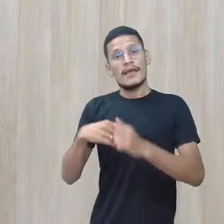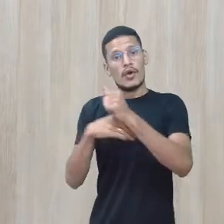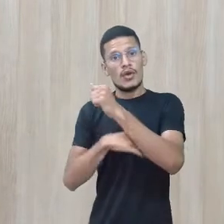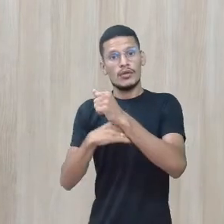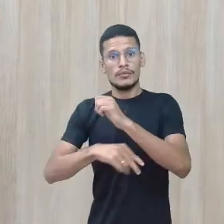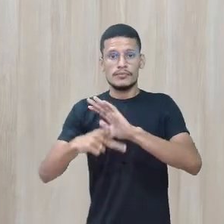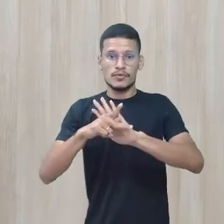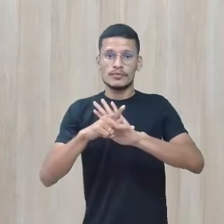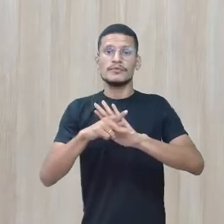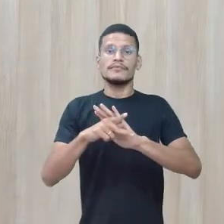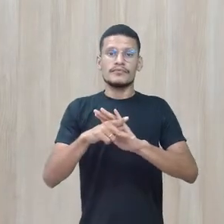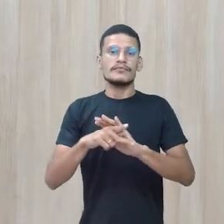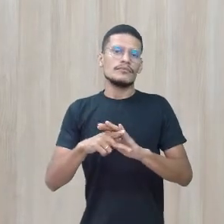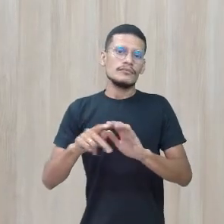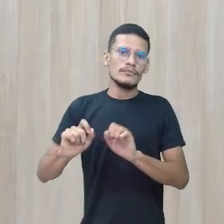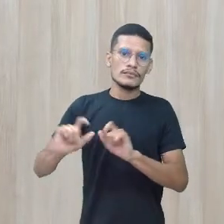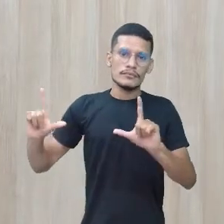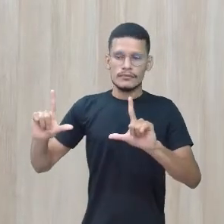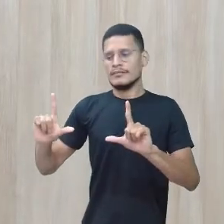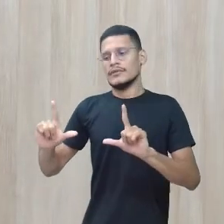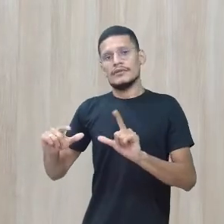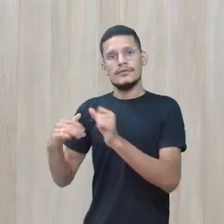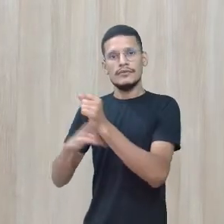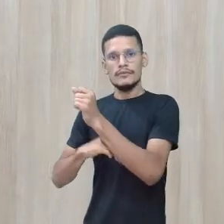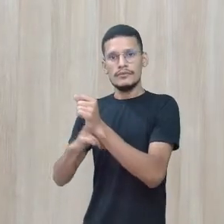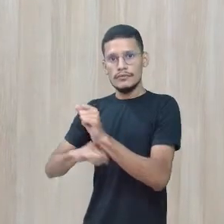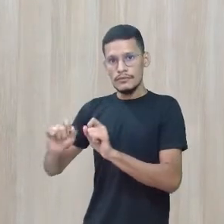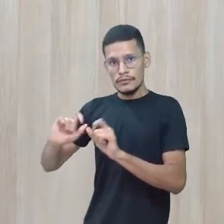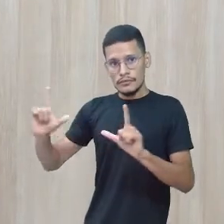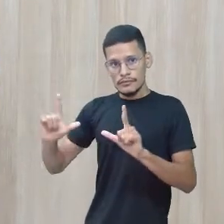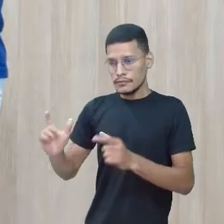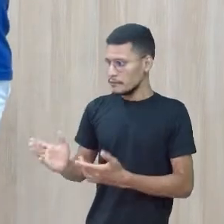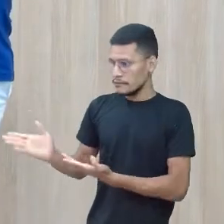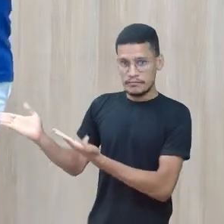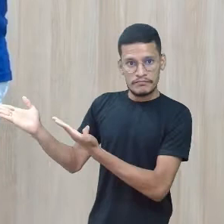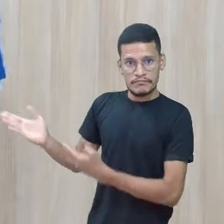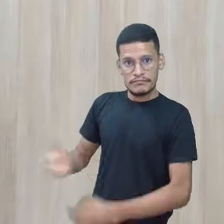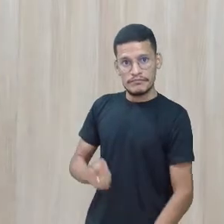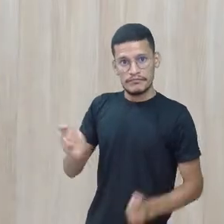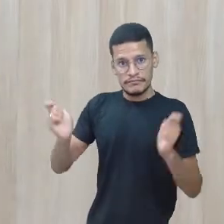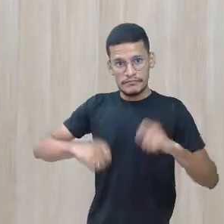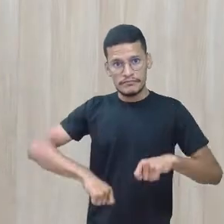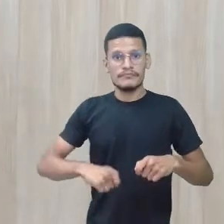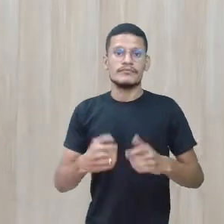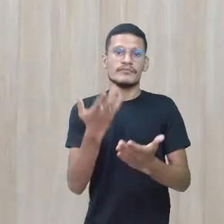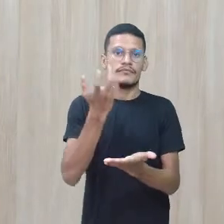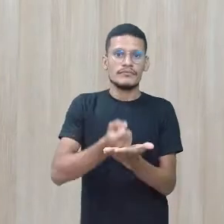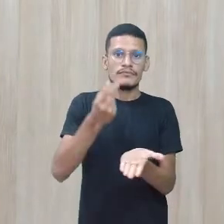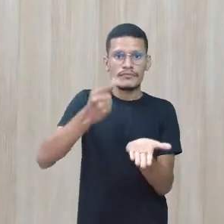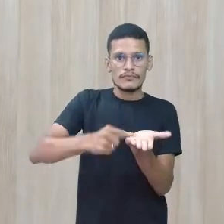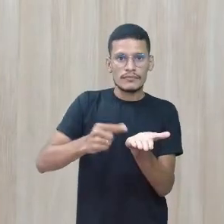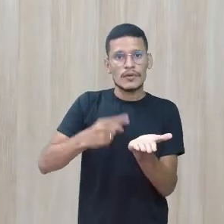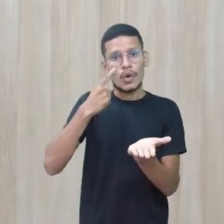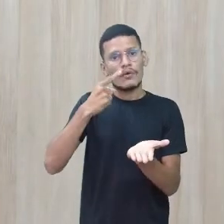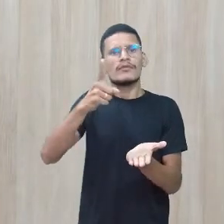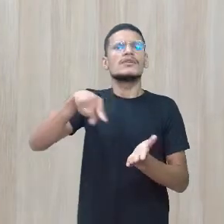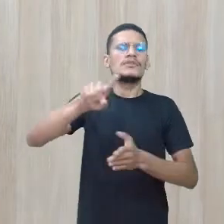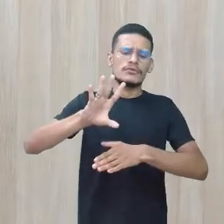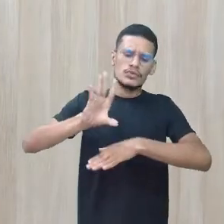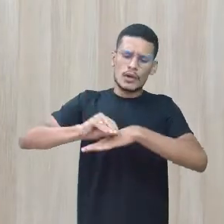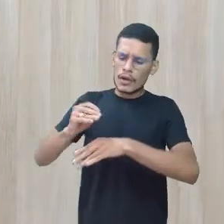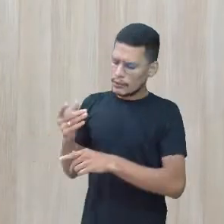Code aí, ó, no cantinho aqui, ó, QR Code, para que vocês possam fazer o download. Então, ó, mira lá o seu